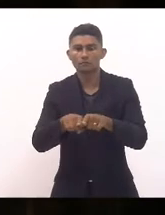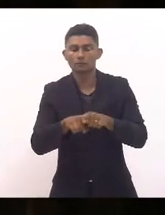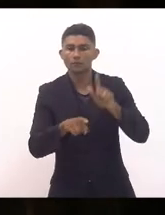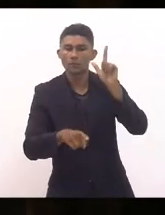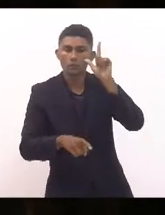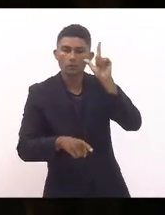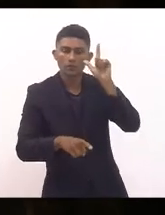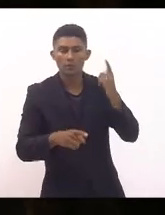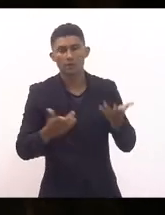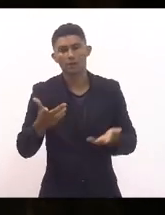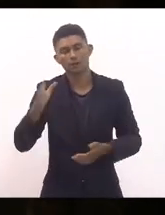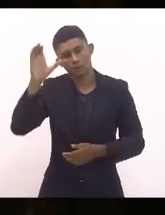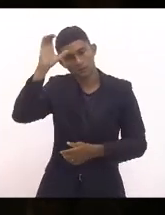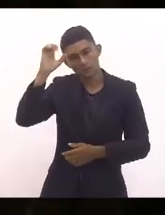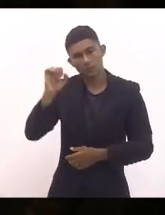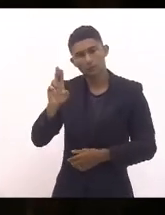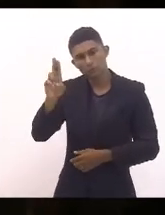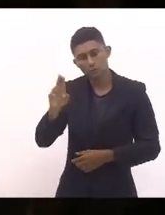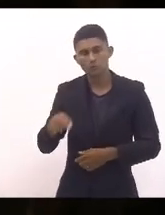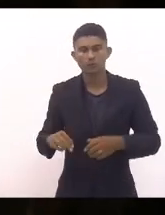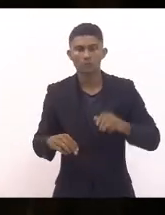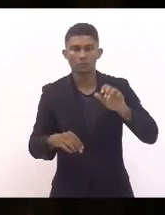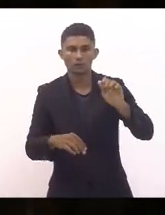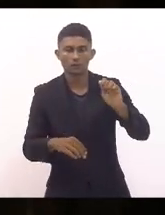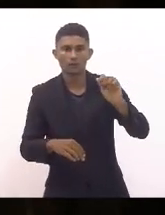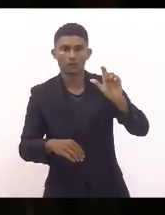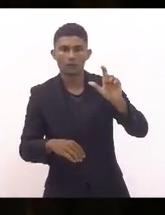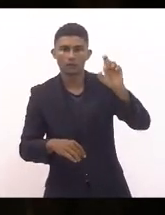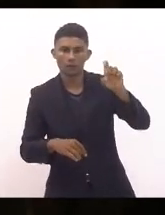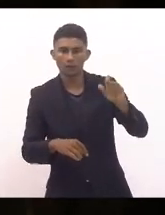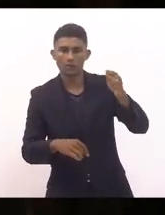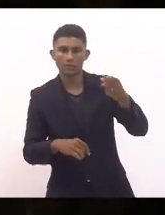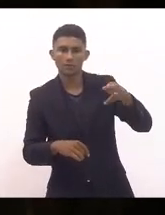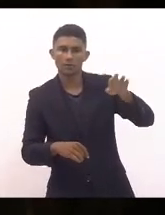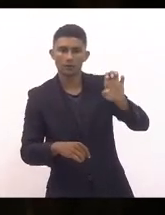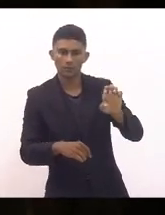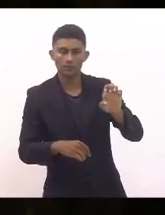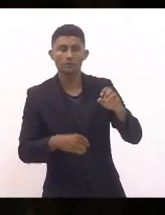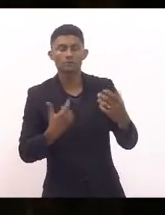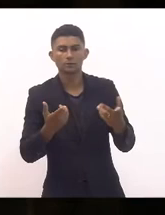deputada Tia Ju e deputado Alexandre Freitas. Essa